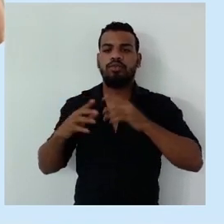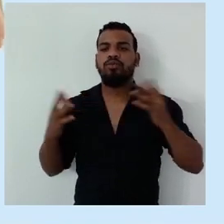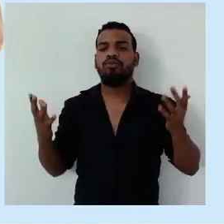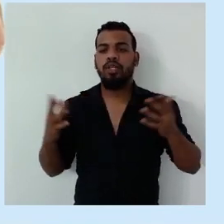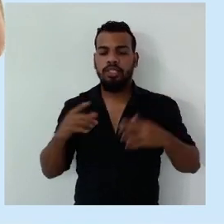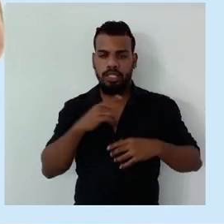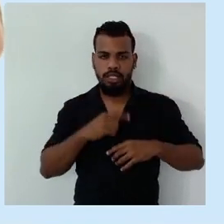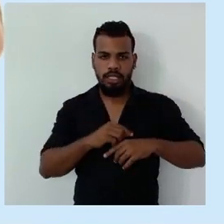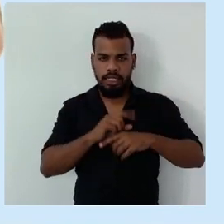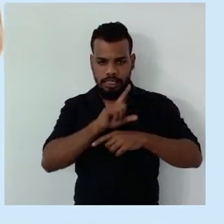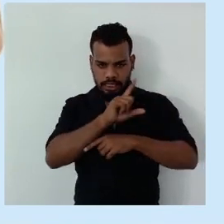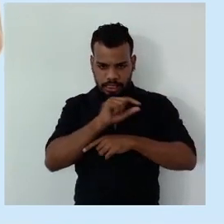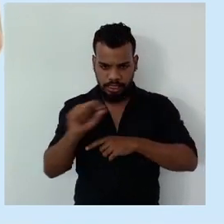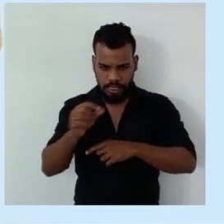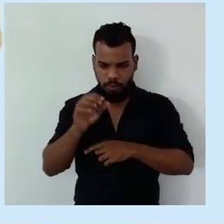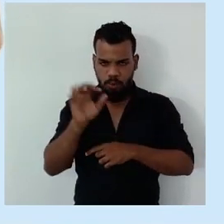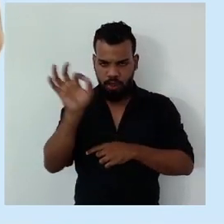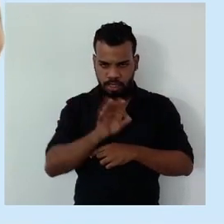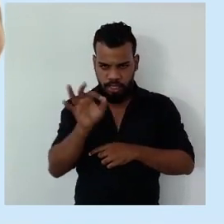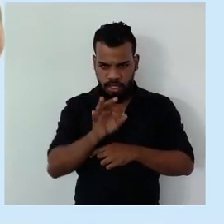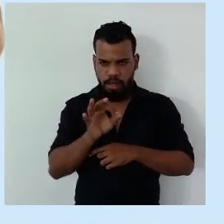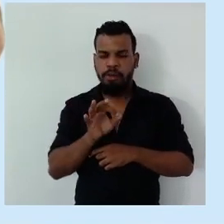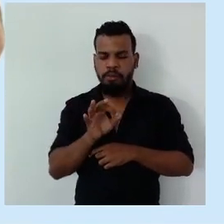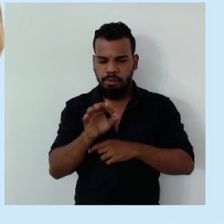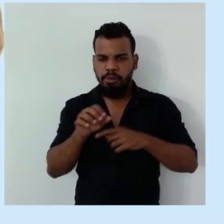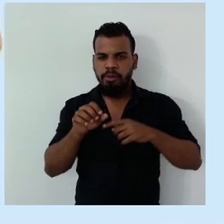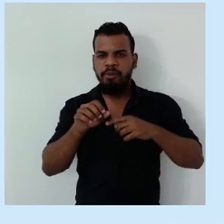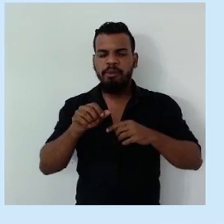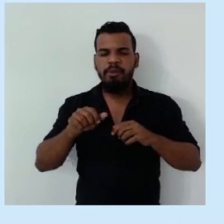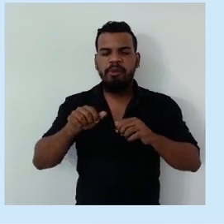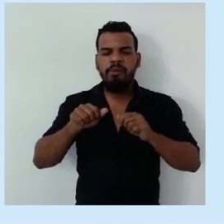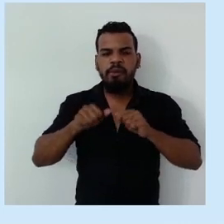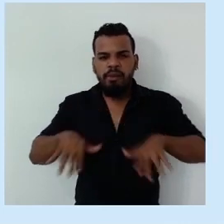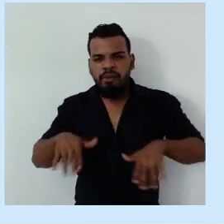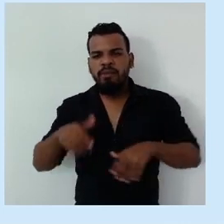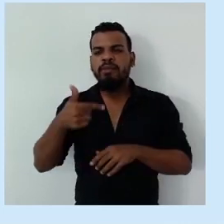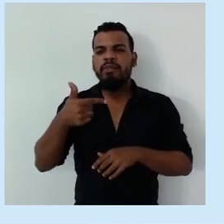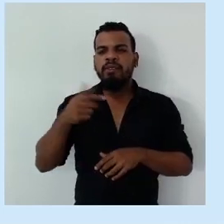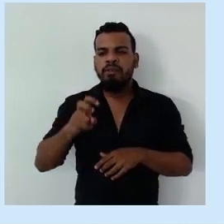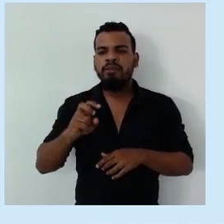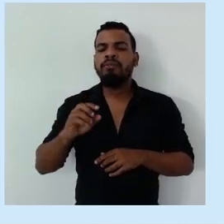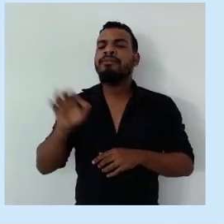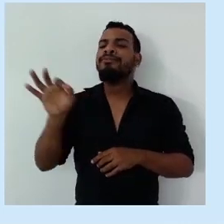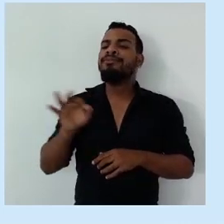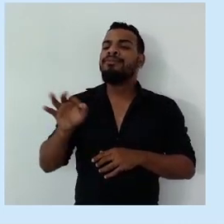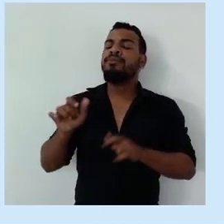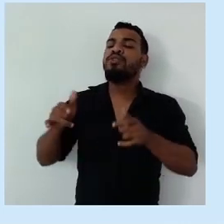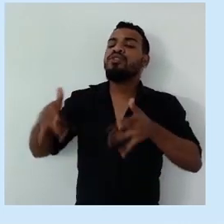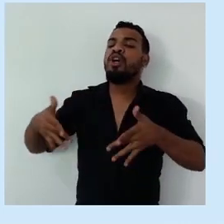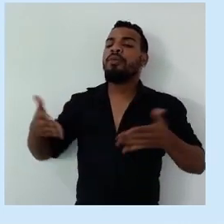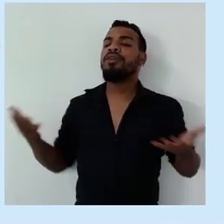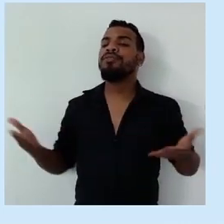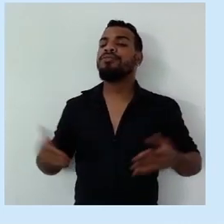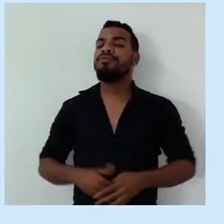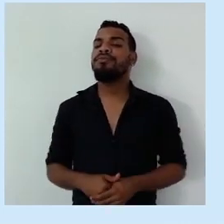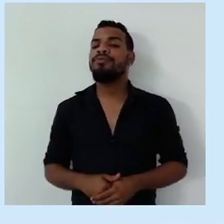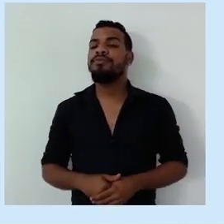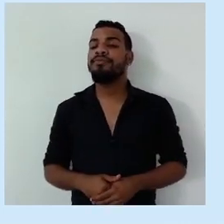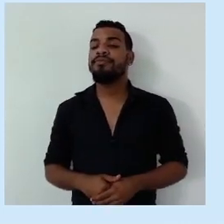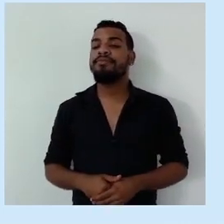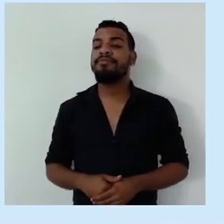temos 100%. Gastou 25%. Qual foi a porcentagem que ficou? Você vai dizer,